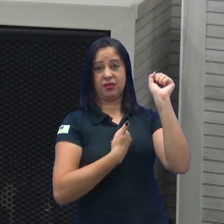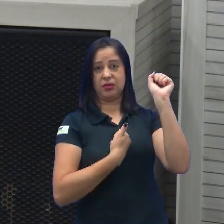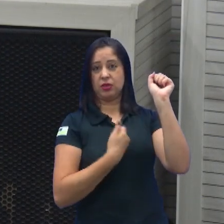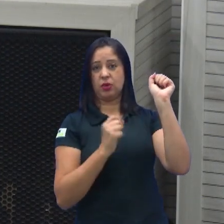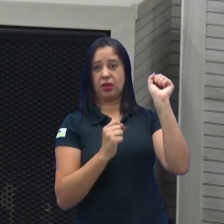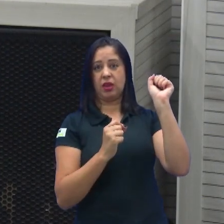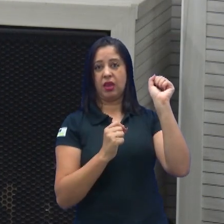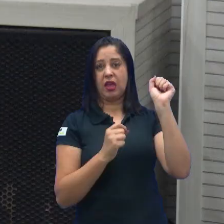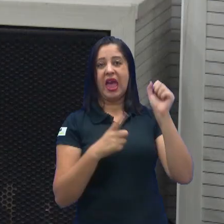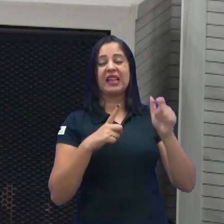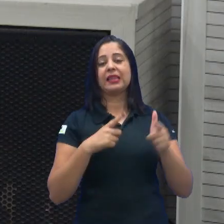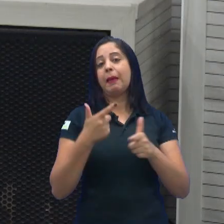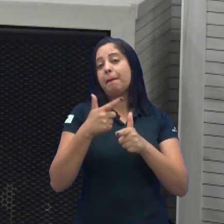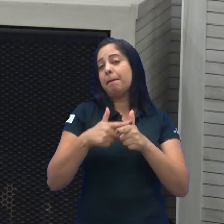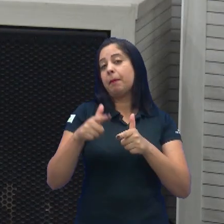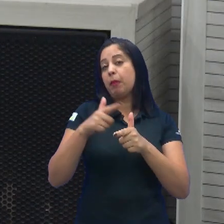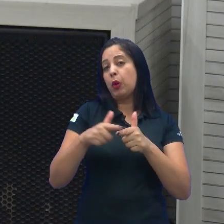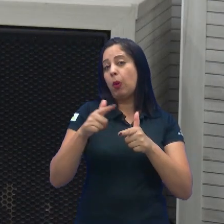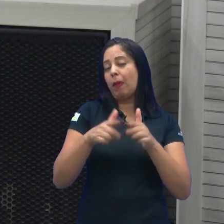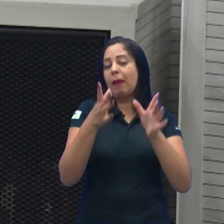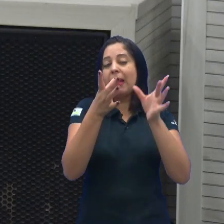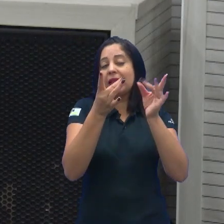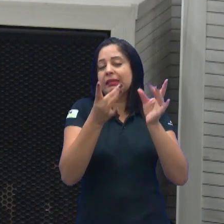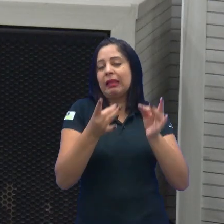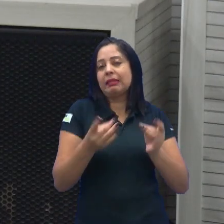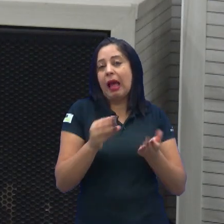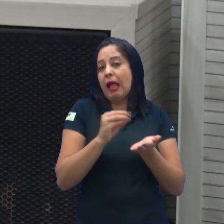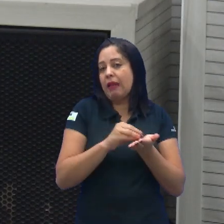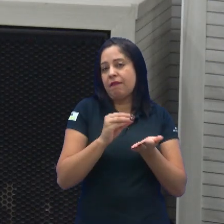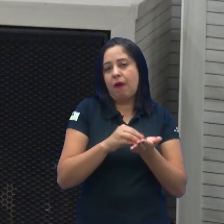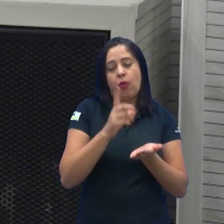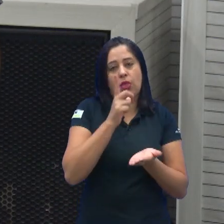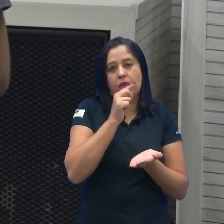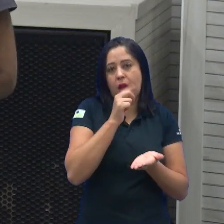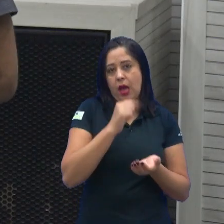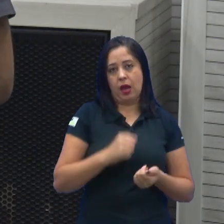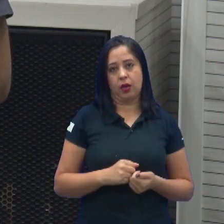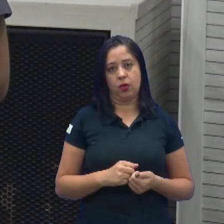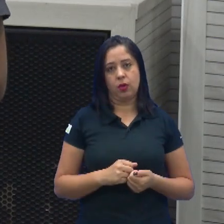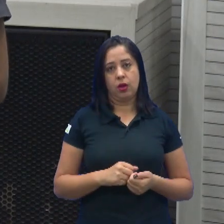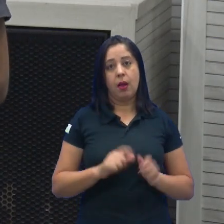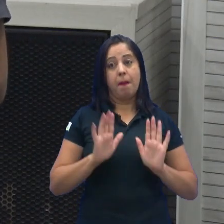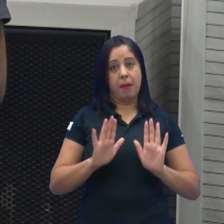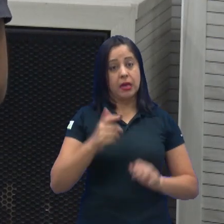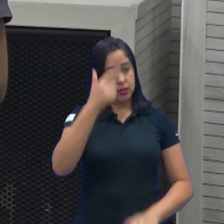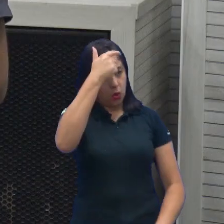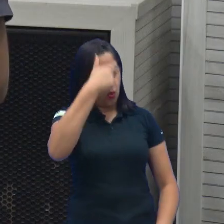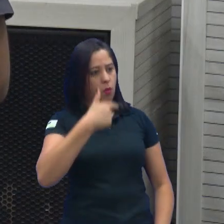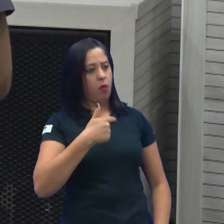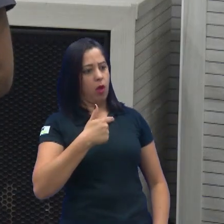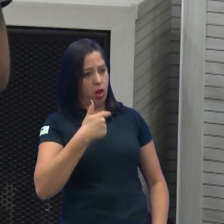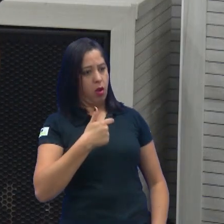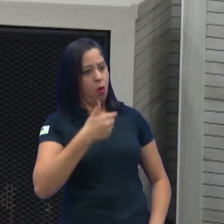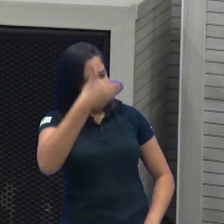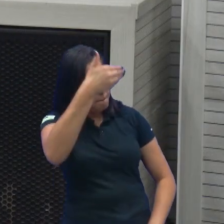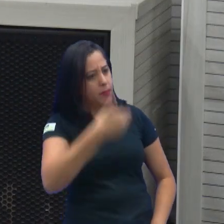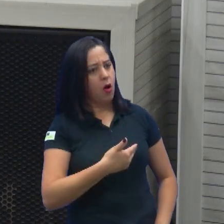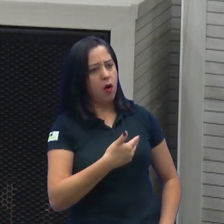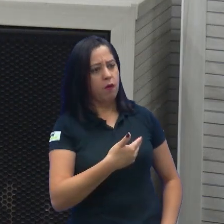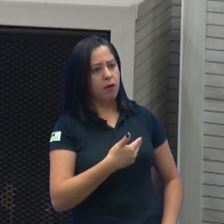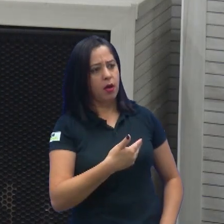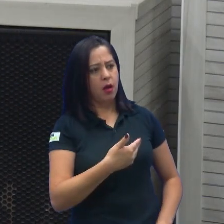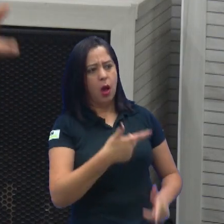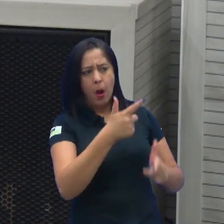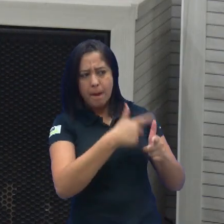problemas pontuais na questão de falta de água no município. Eu provei para eles que não é pontual. Nós temos problemas